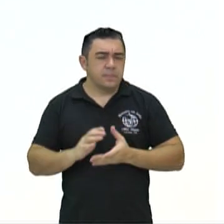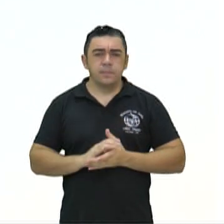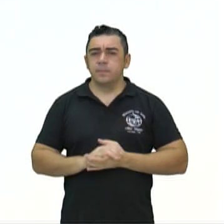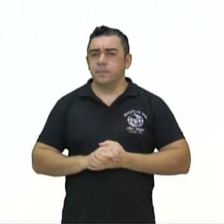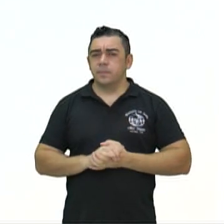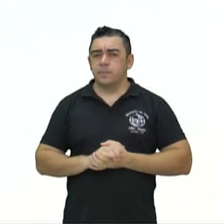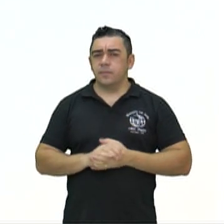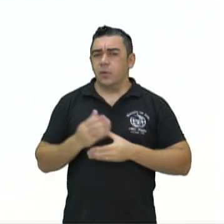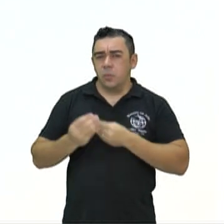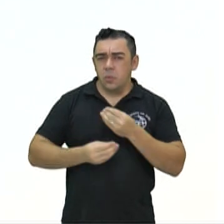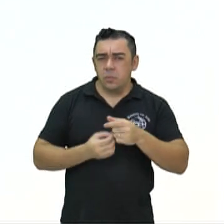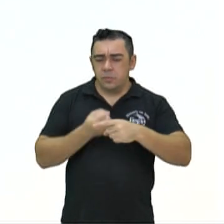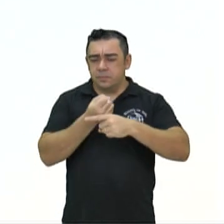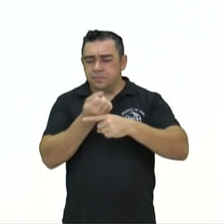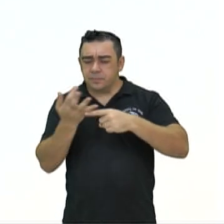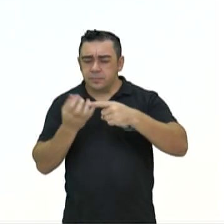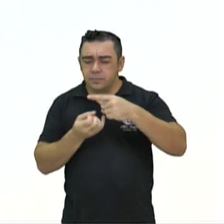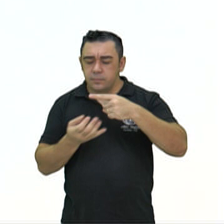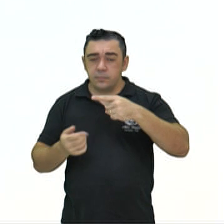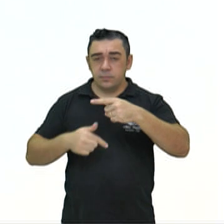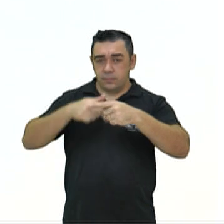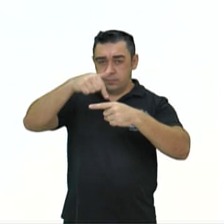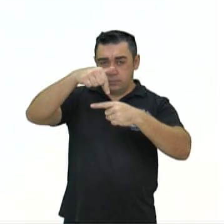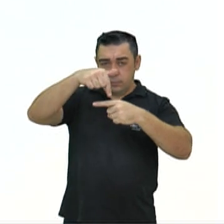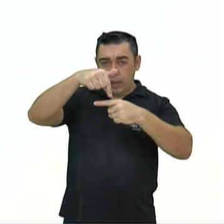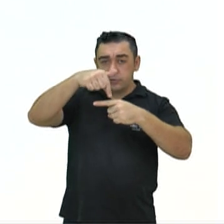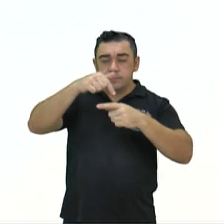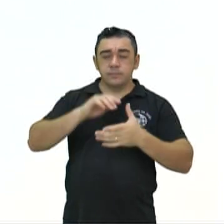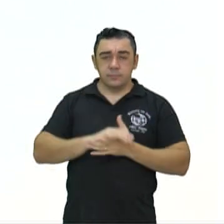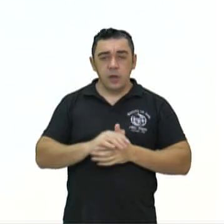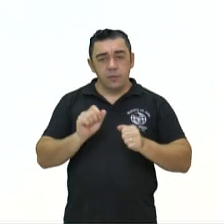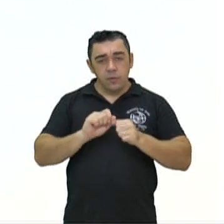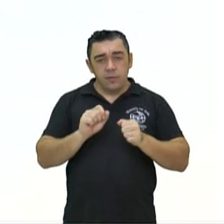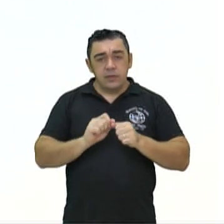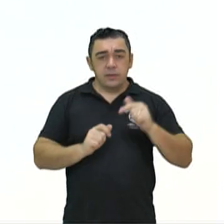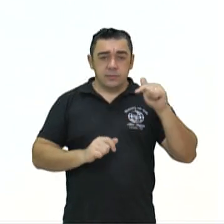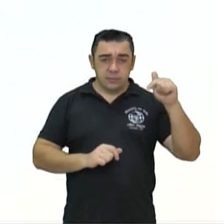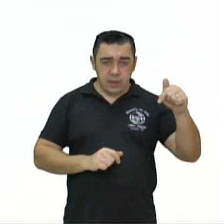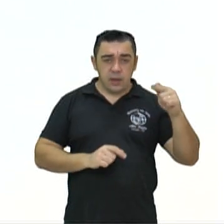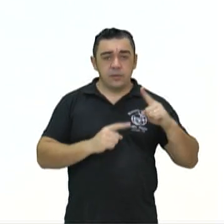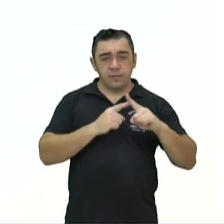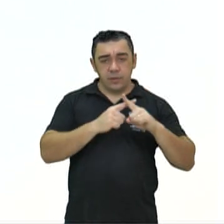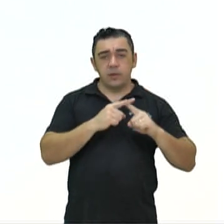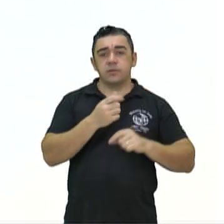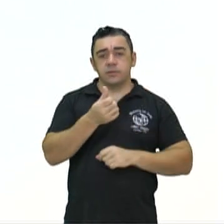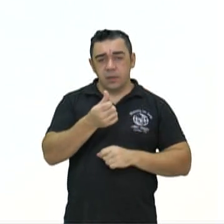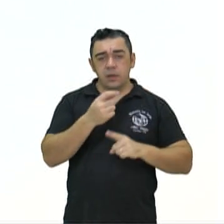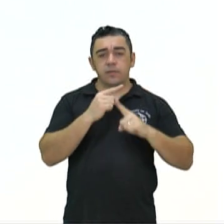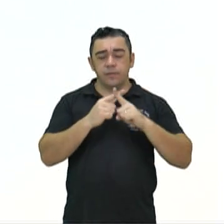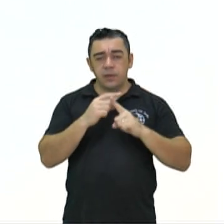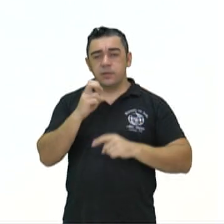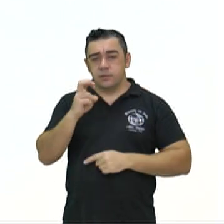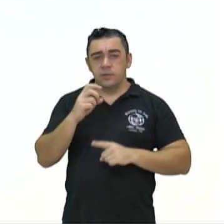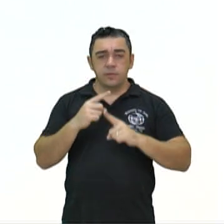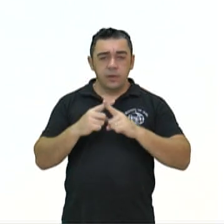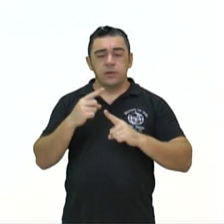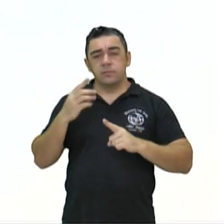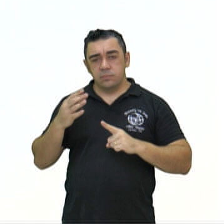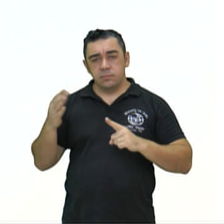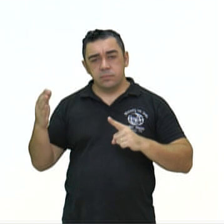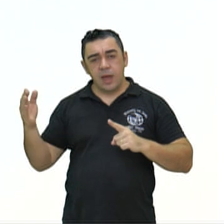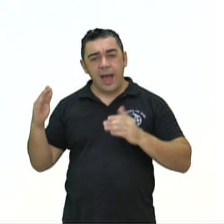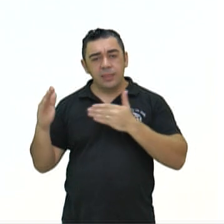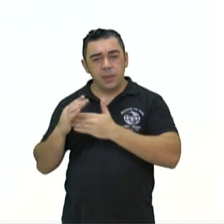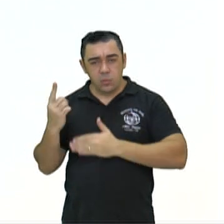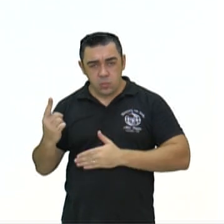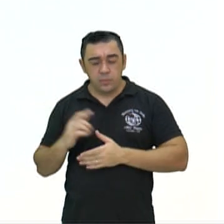faço o fatorial de 7? Vou fazer os seus antecessores até chegar ao número 1, né? E também vou fazer o